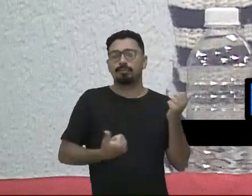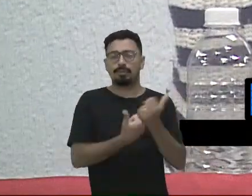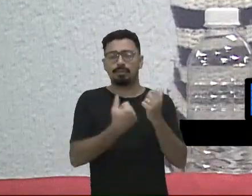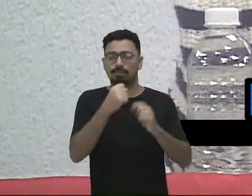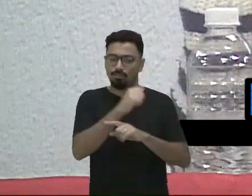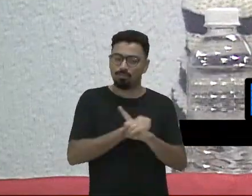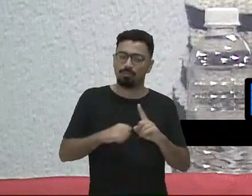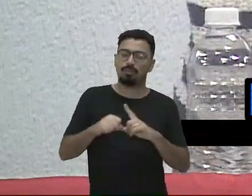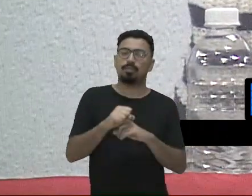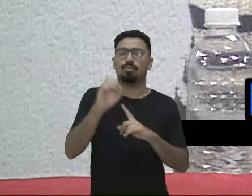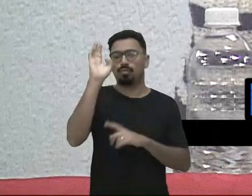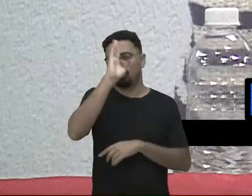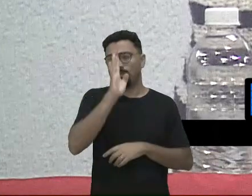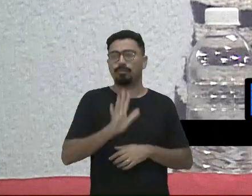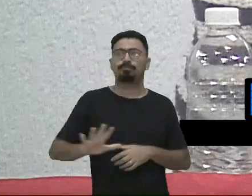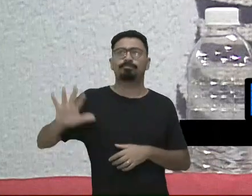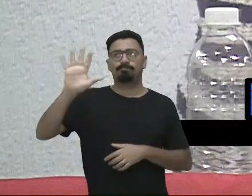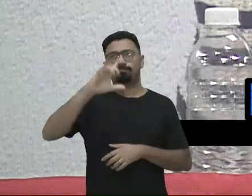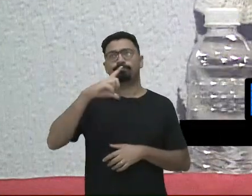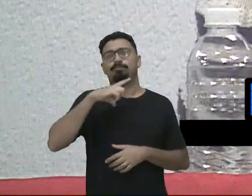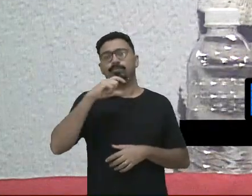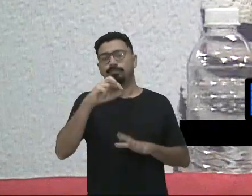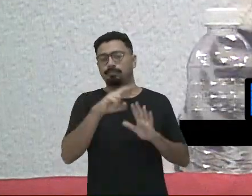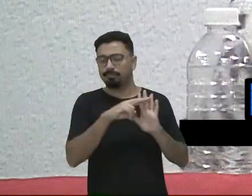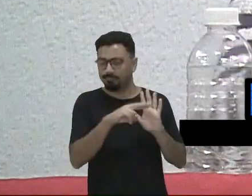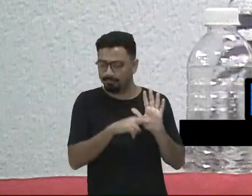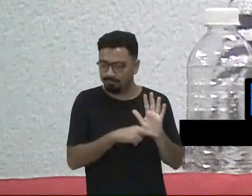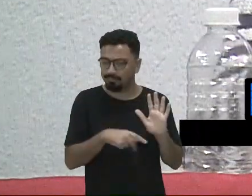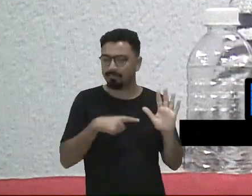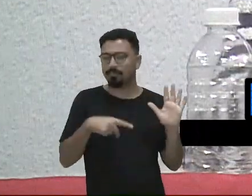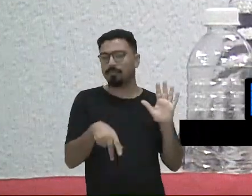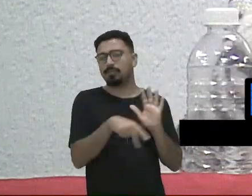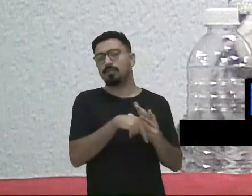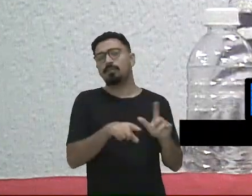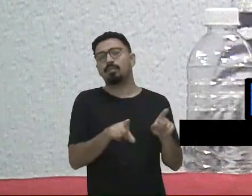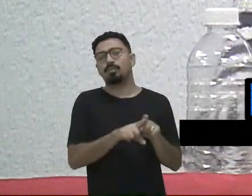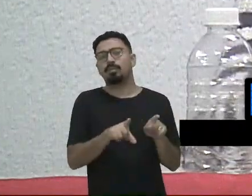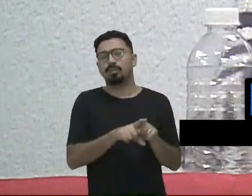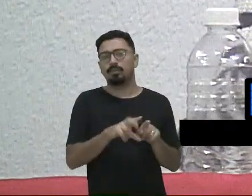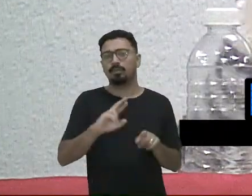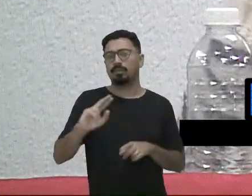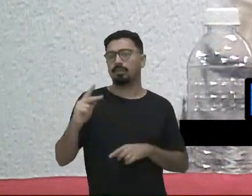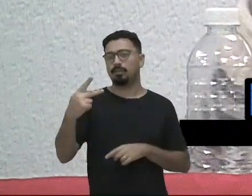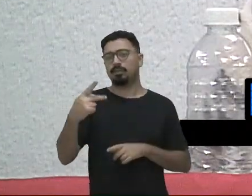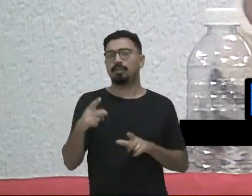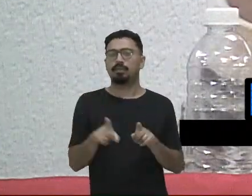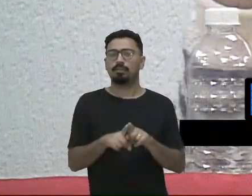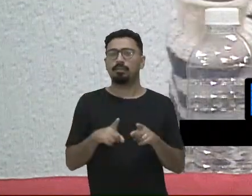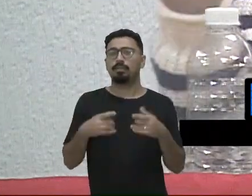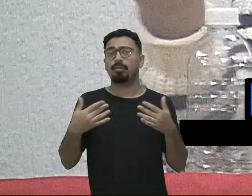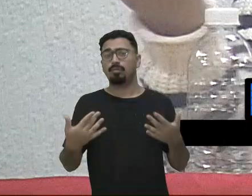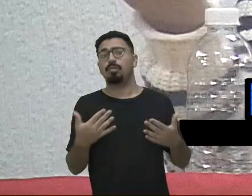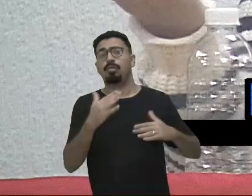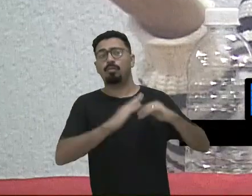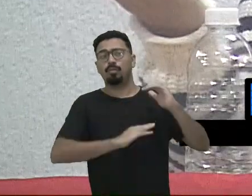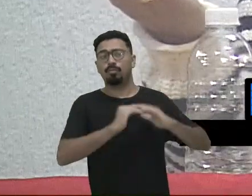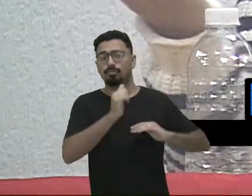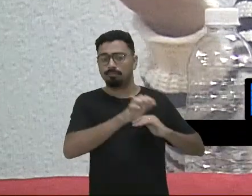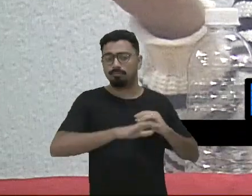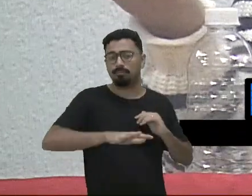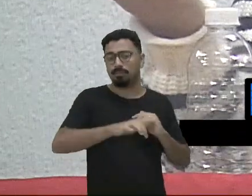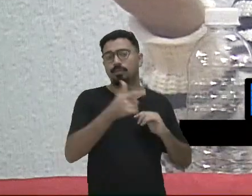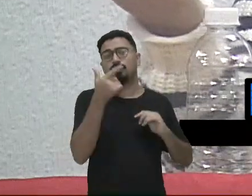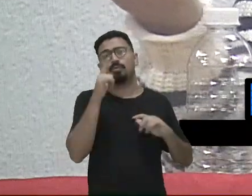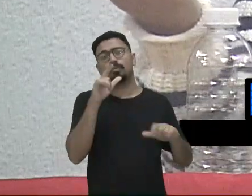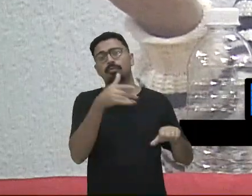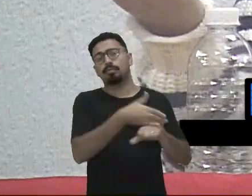nacional. Então, aí a gente tem as normativas, a NOB Suas RH, onde fala quais serão os profissionais que farão parte